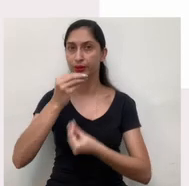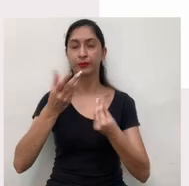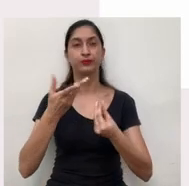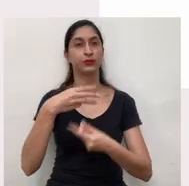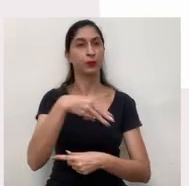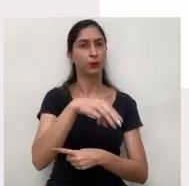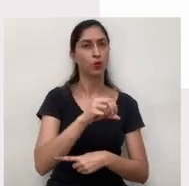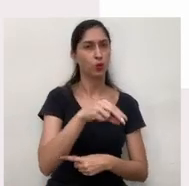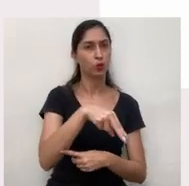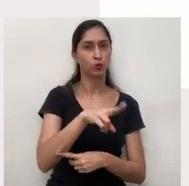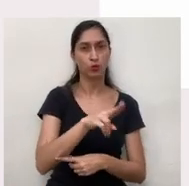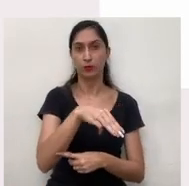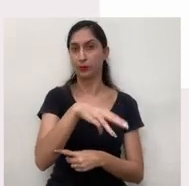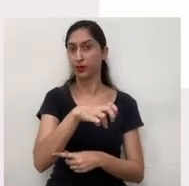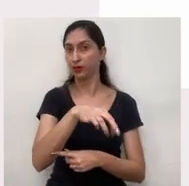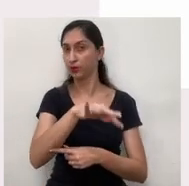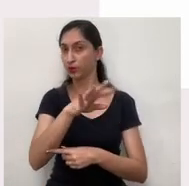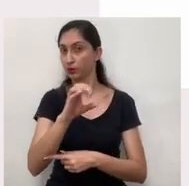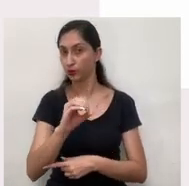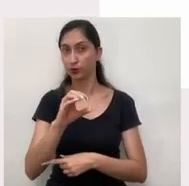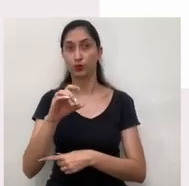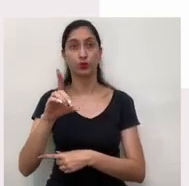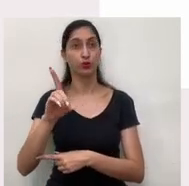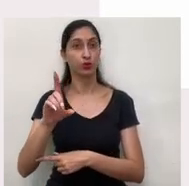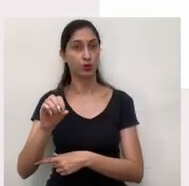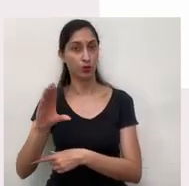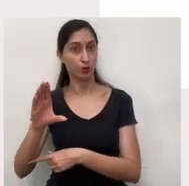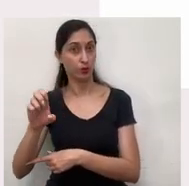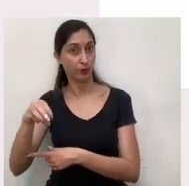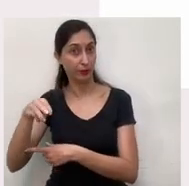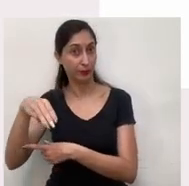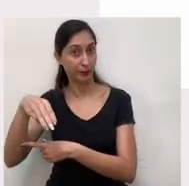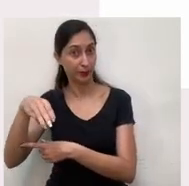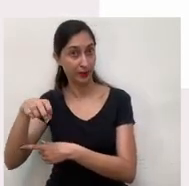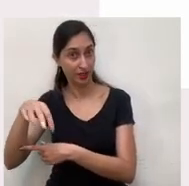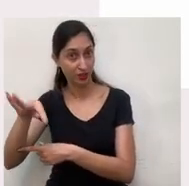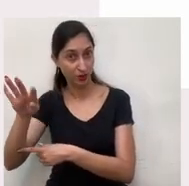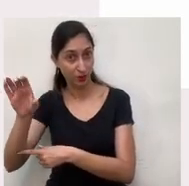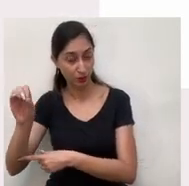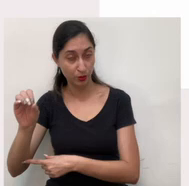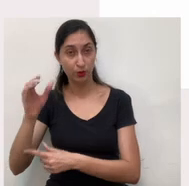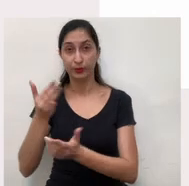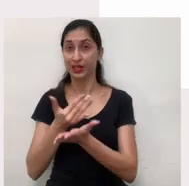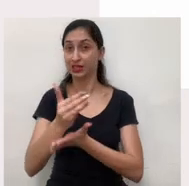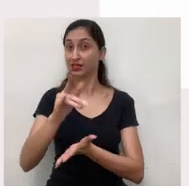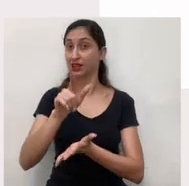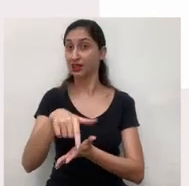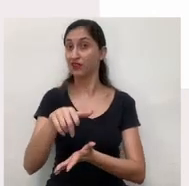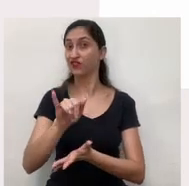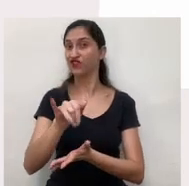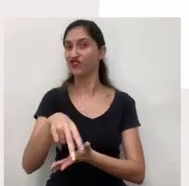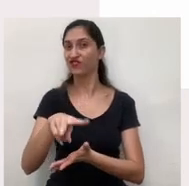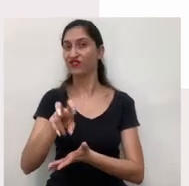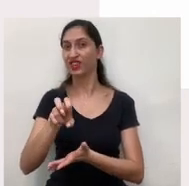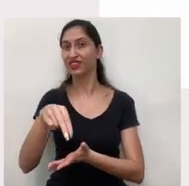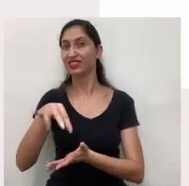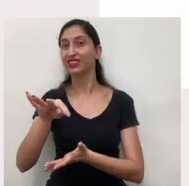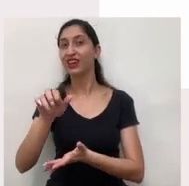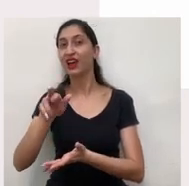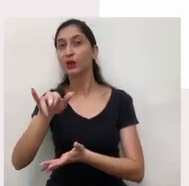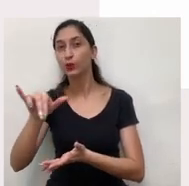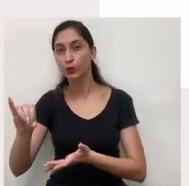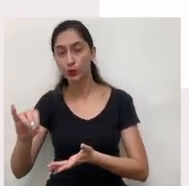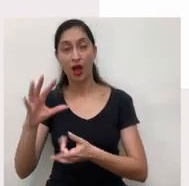a partir do inventário, mas que eu quero chegar nesse lugar de um inventário feito pelo artista, né? De um inventário que não tem